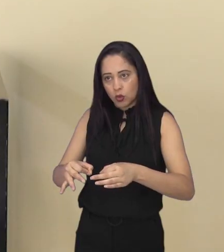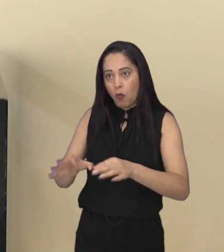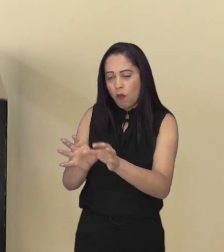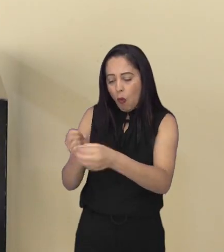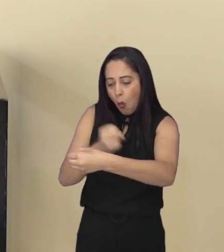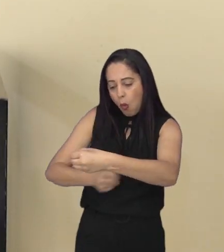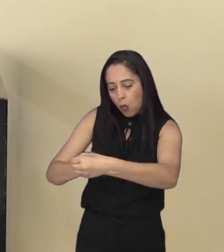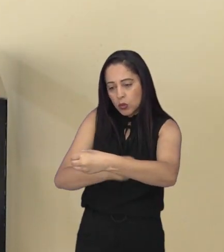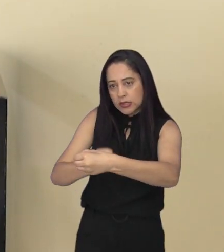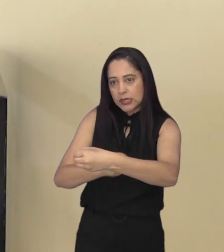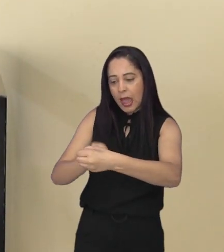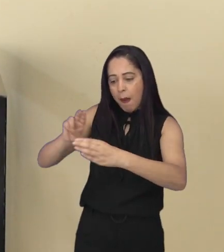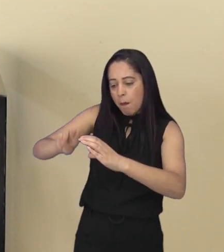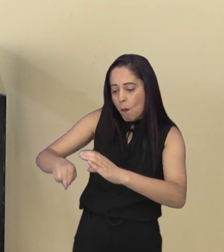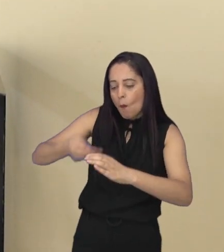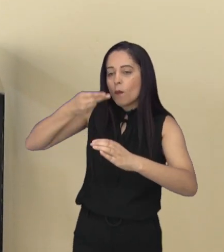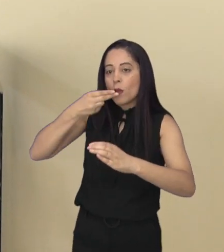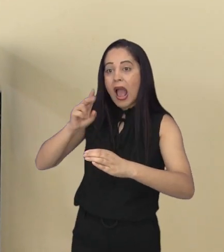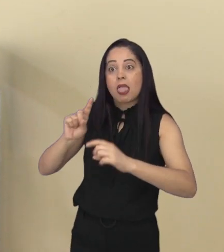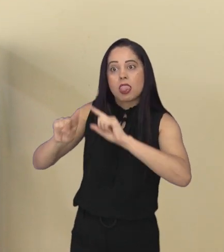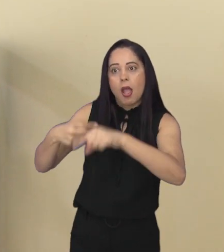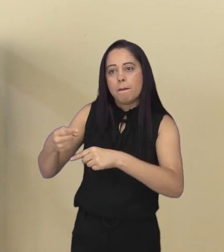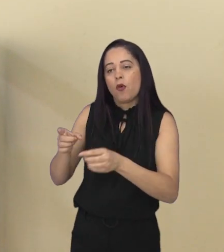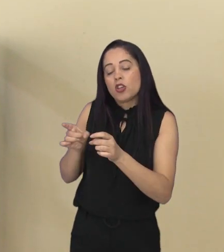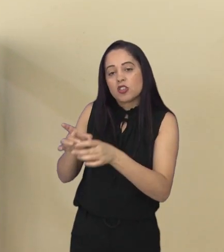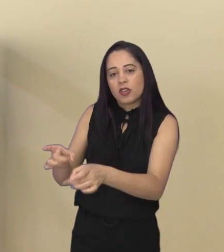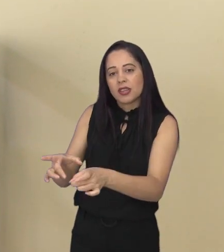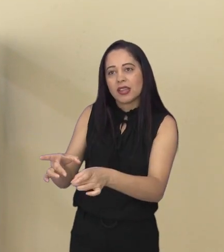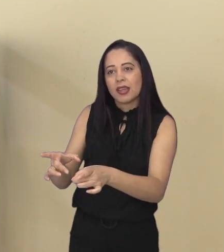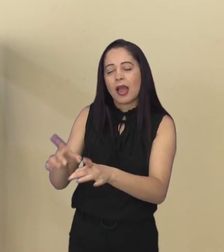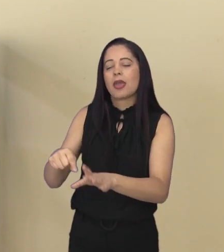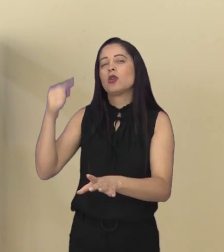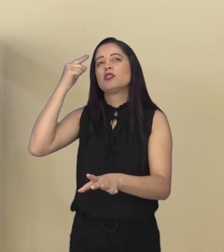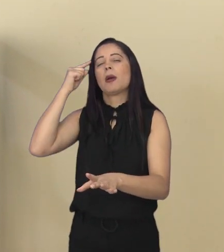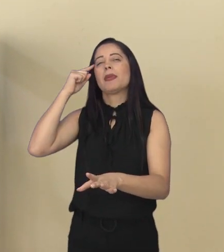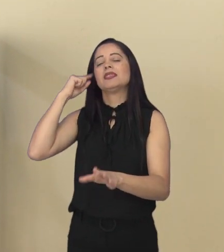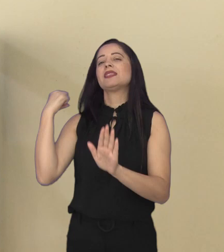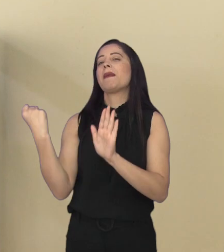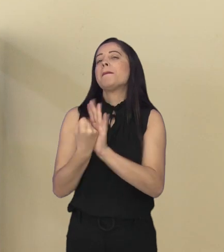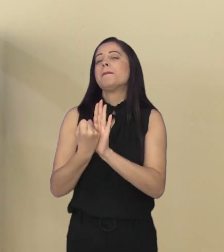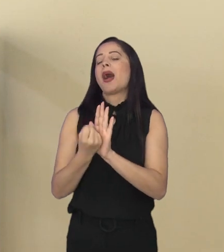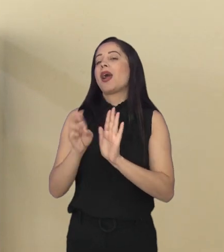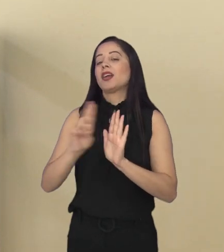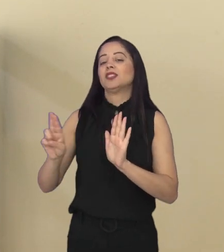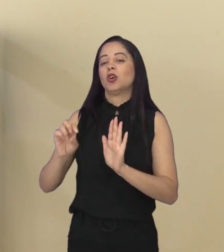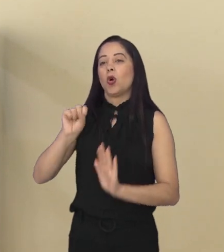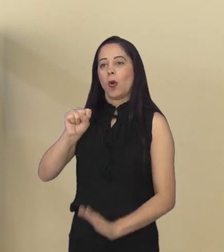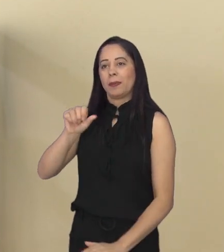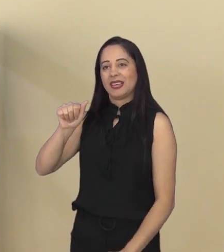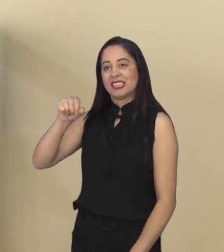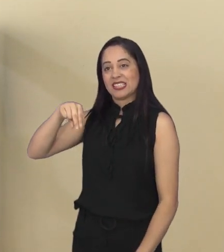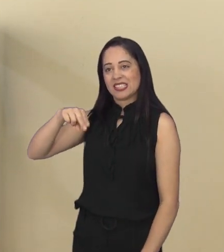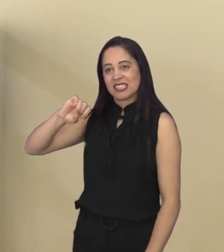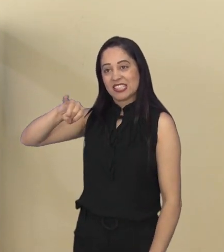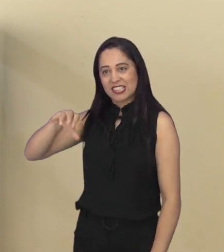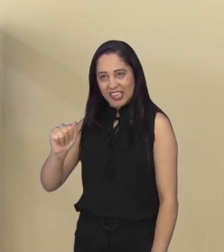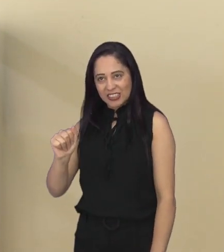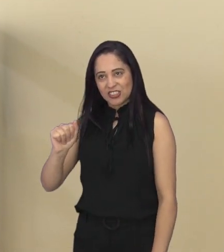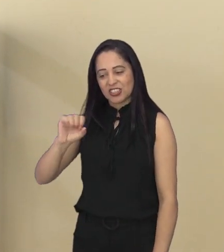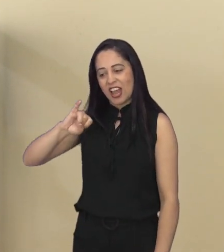ela precisa ter um nome. Pra gente já... Qual que era o nome que mexia no nosso coração? Era Sanja